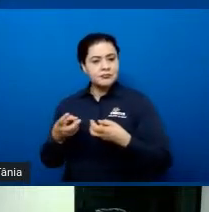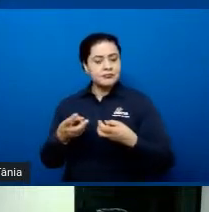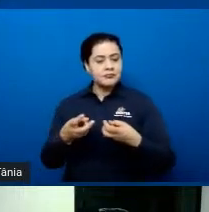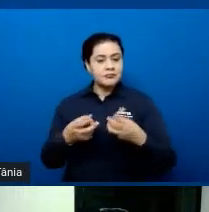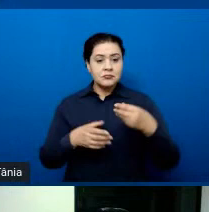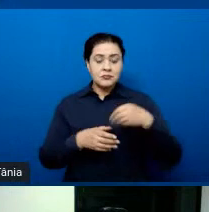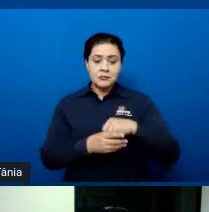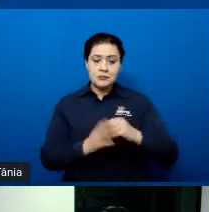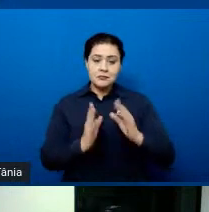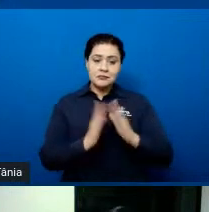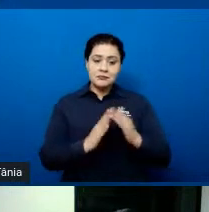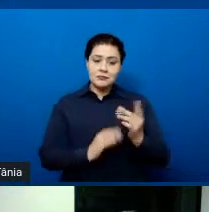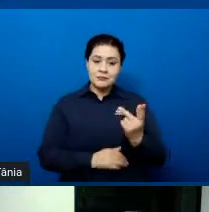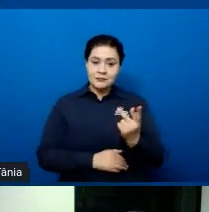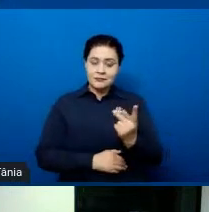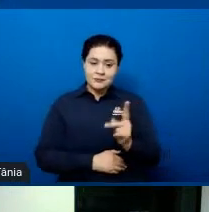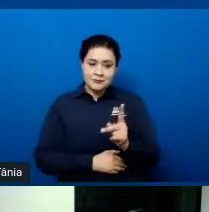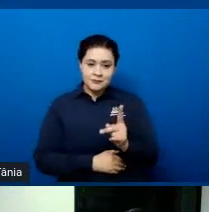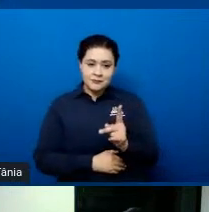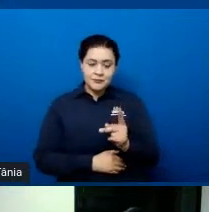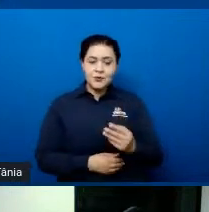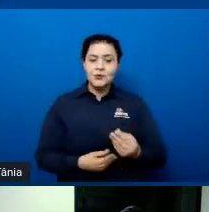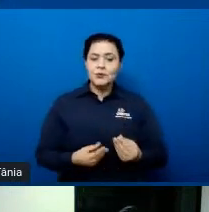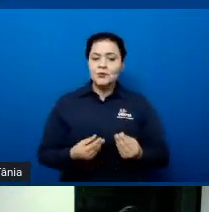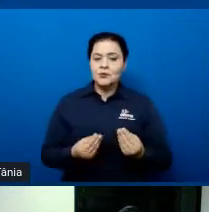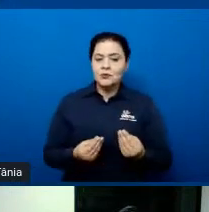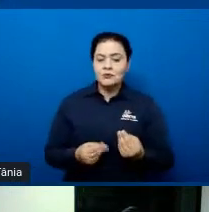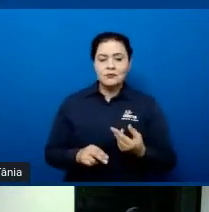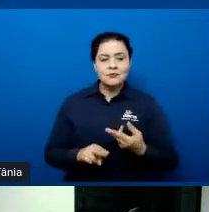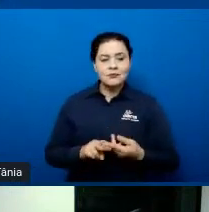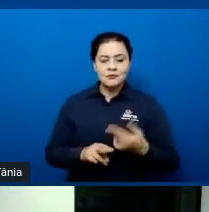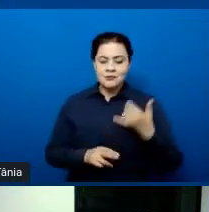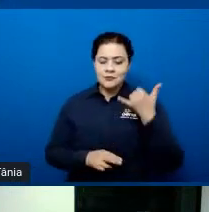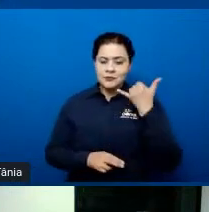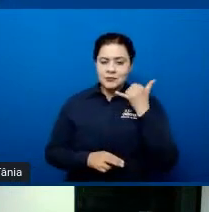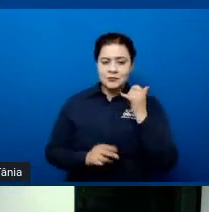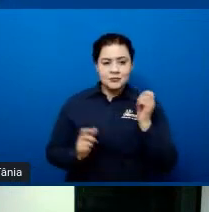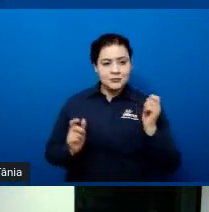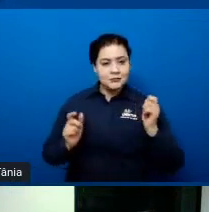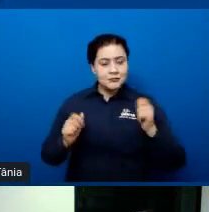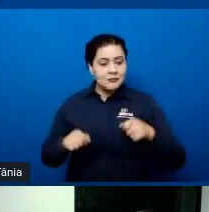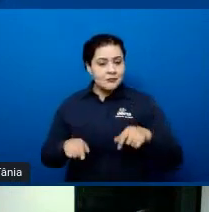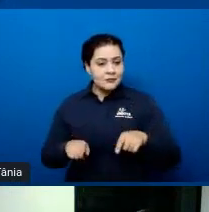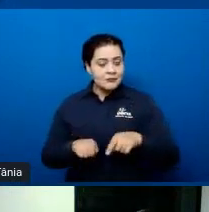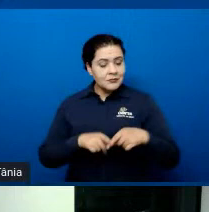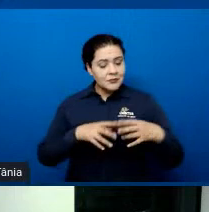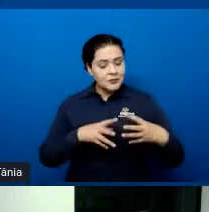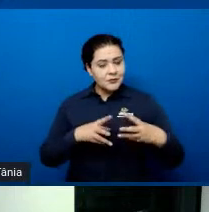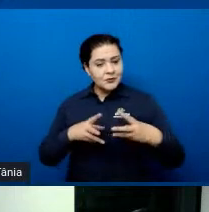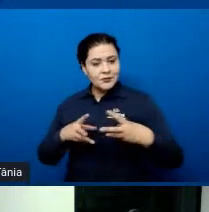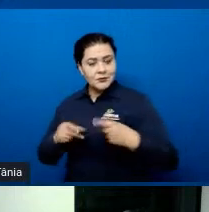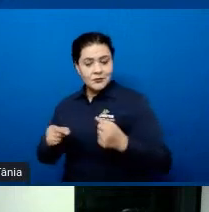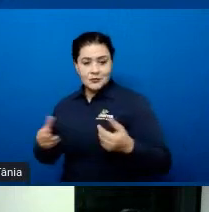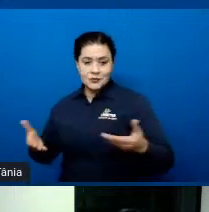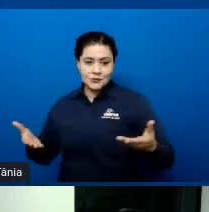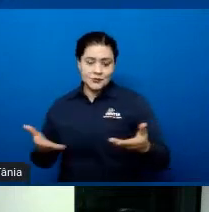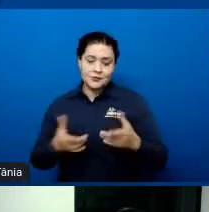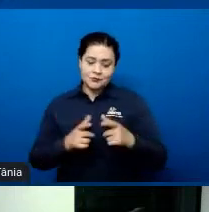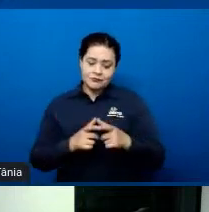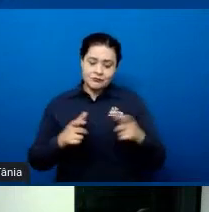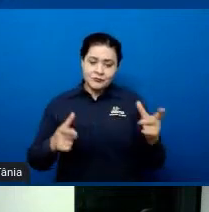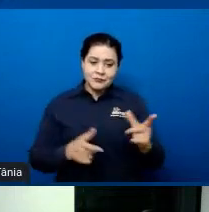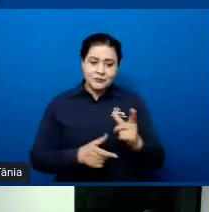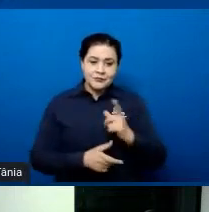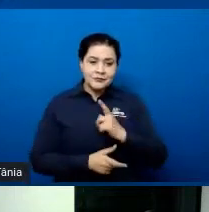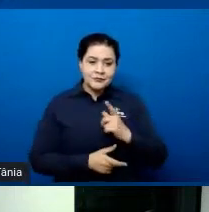deles, né? Com um simples uso do celular, que todos vão ter hoje em dia, né, a tecnologia é muito próxima